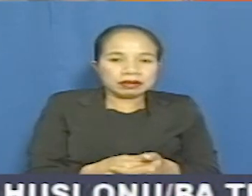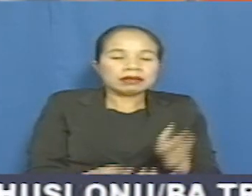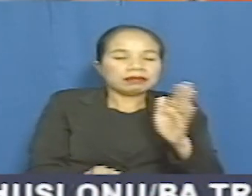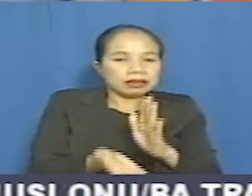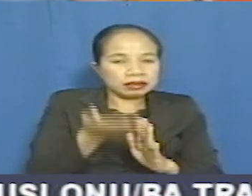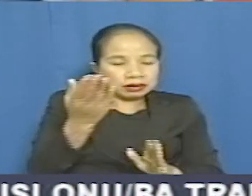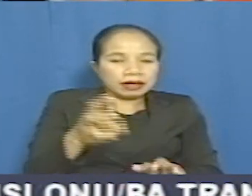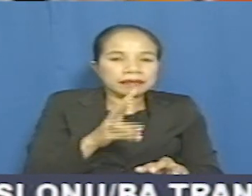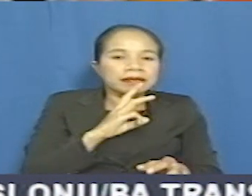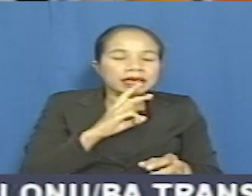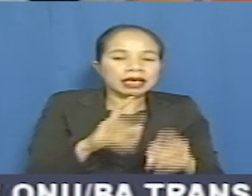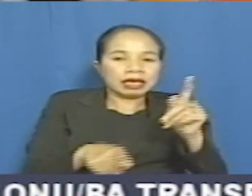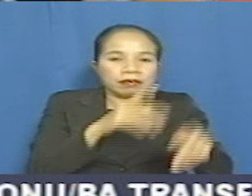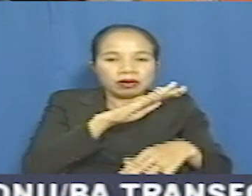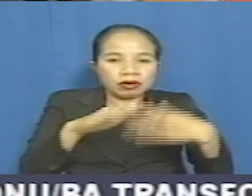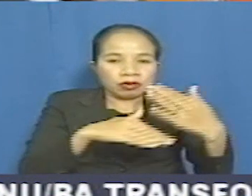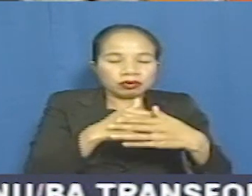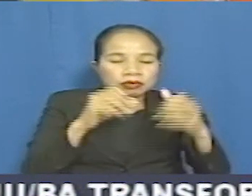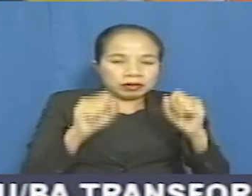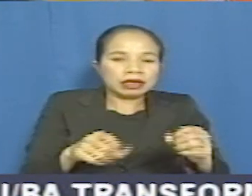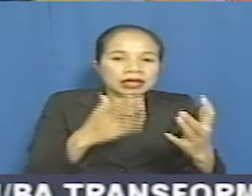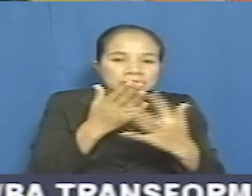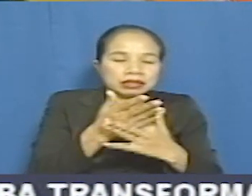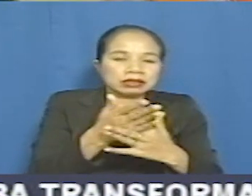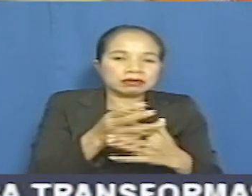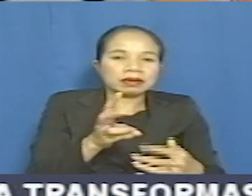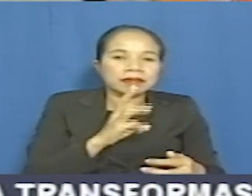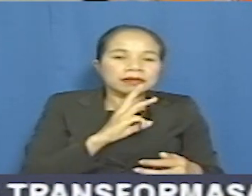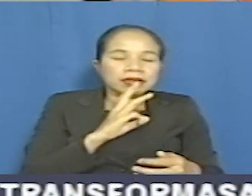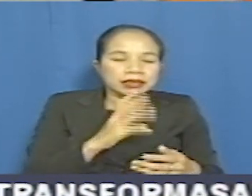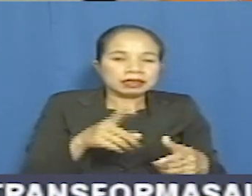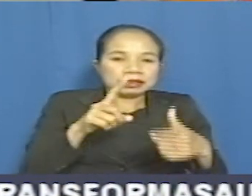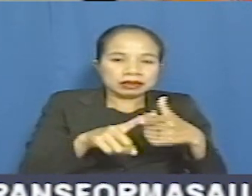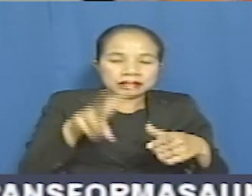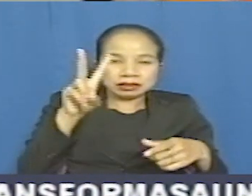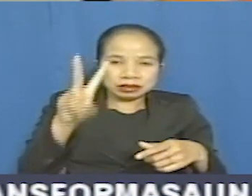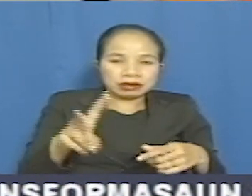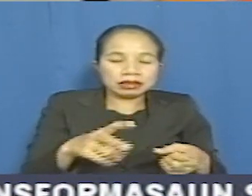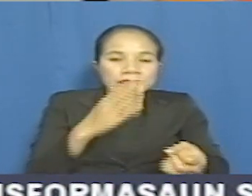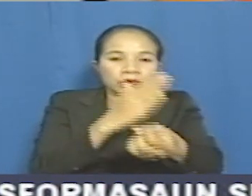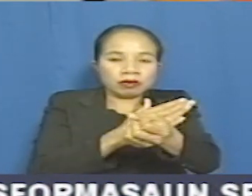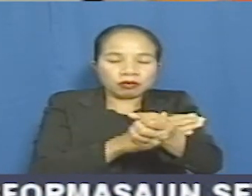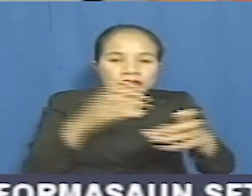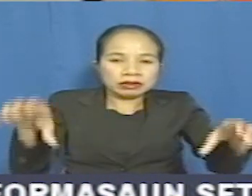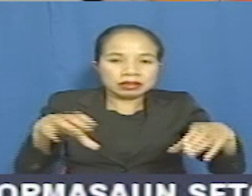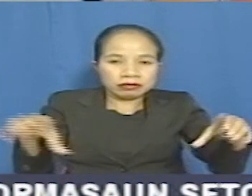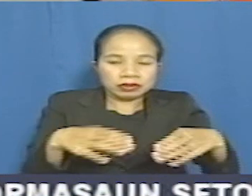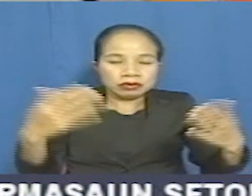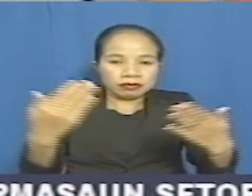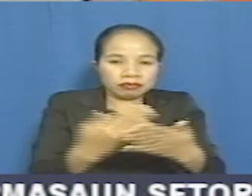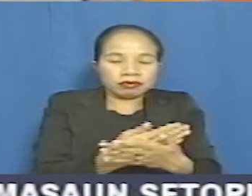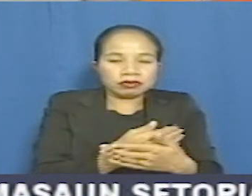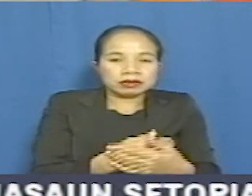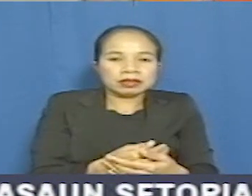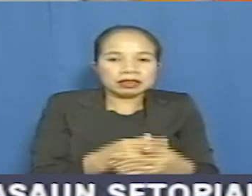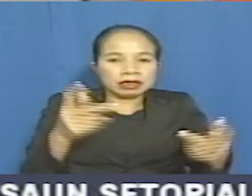B, para não todo o acesso B. Segundo, está promove projeto financeiro. E